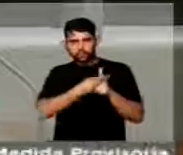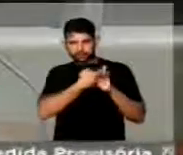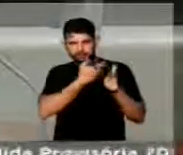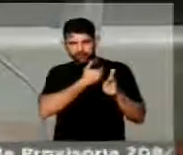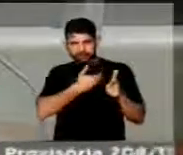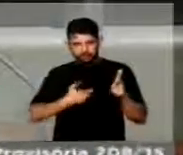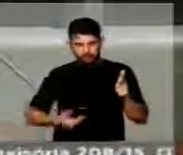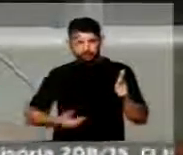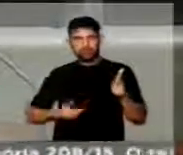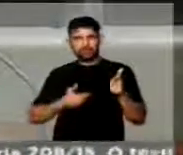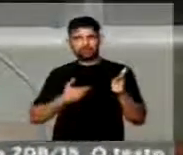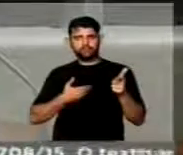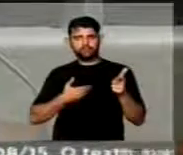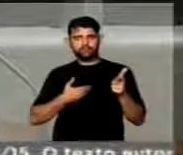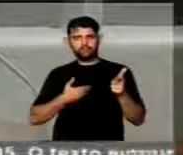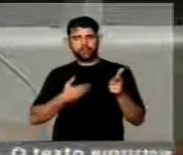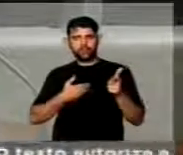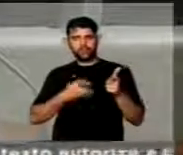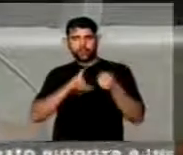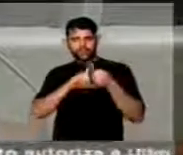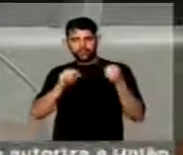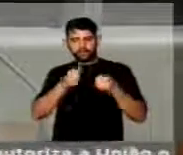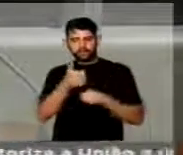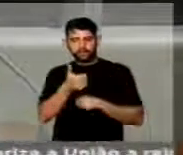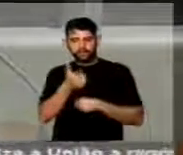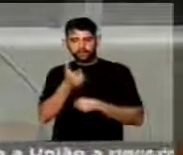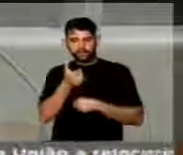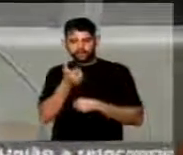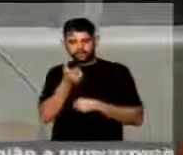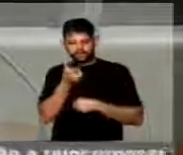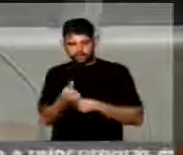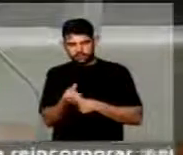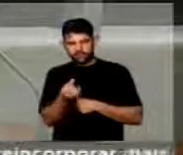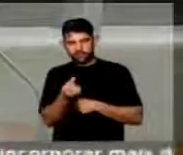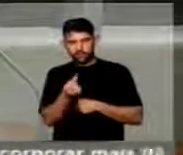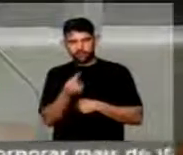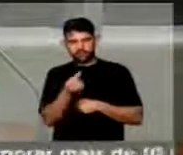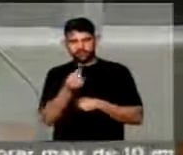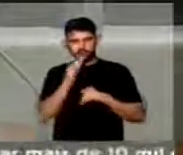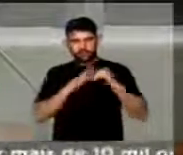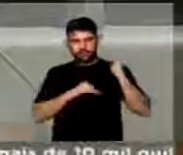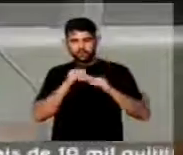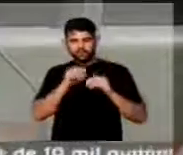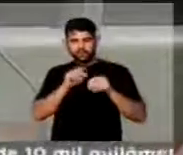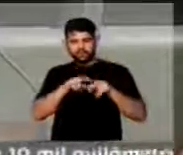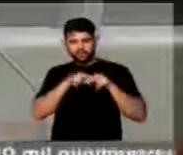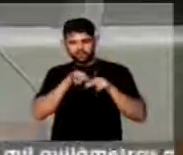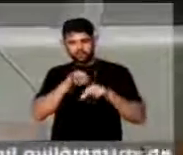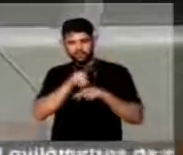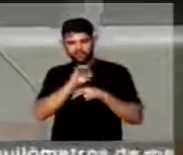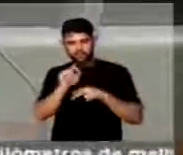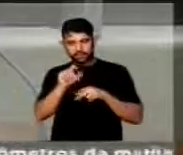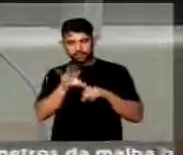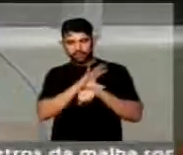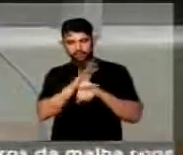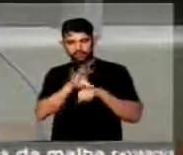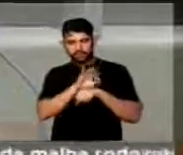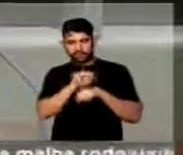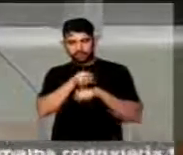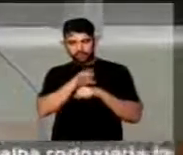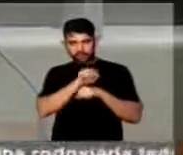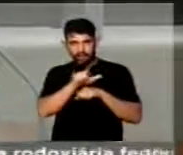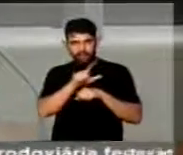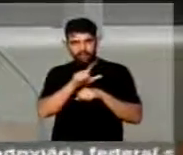Dívida Pública, artigo 26 do ato das disposições